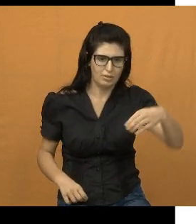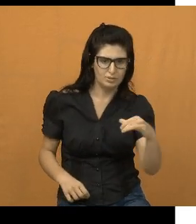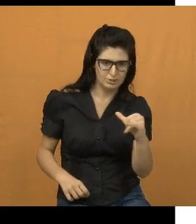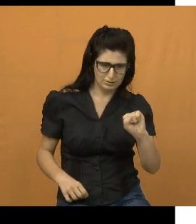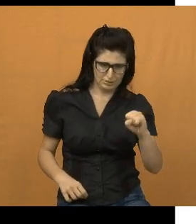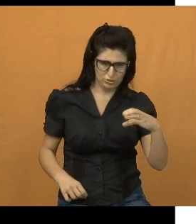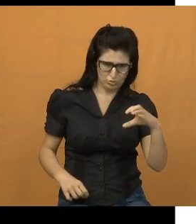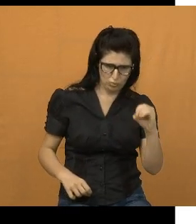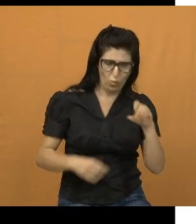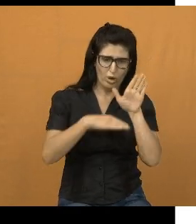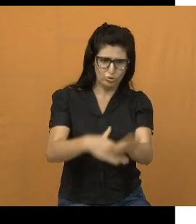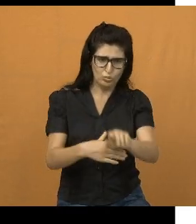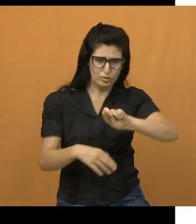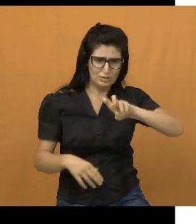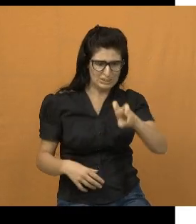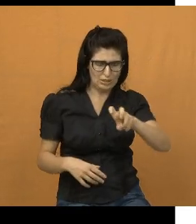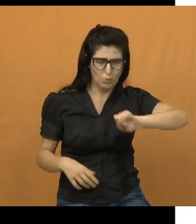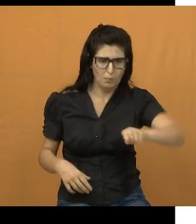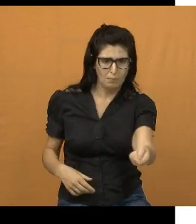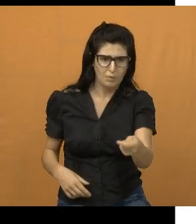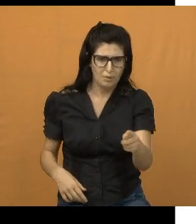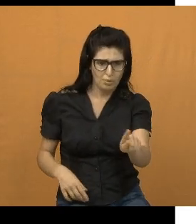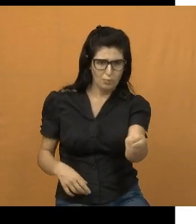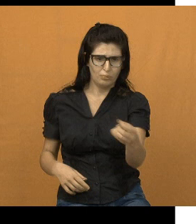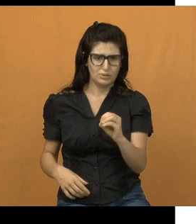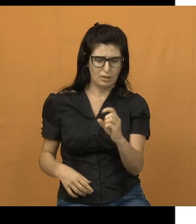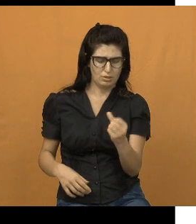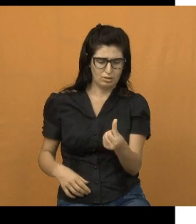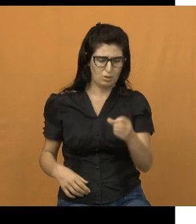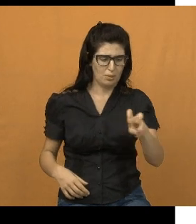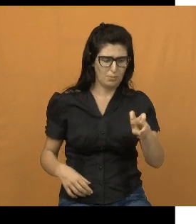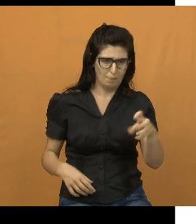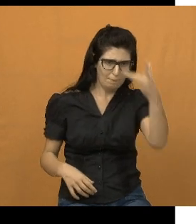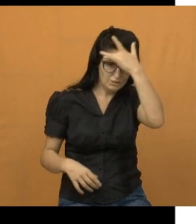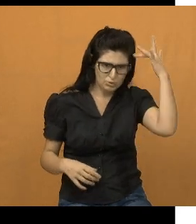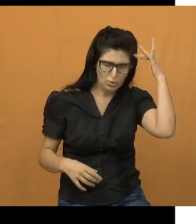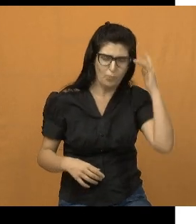5.065 internações e na Santa Casa